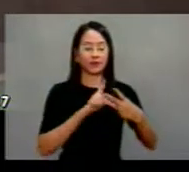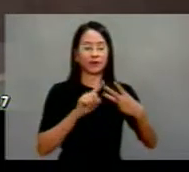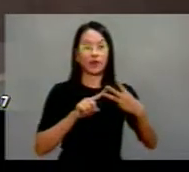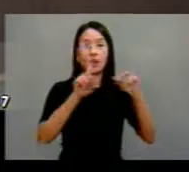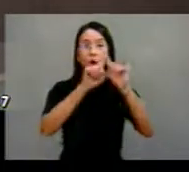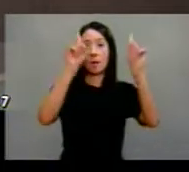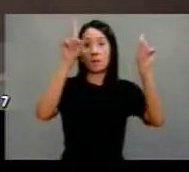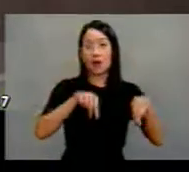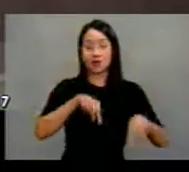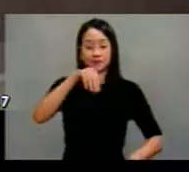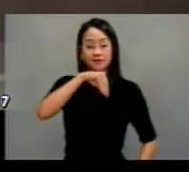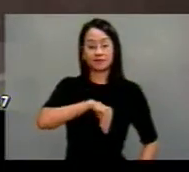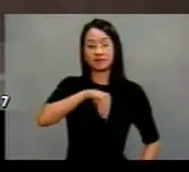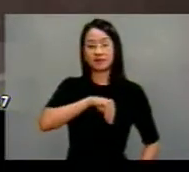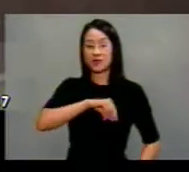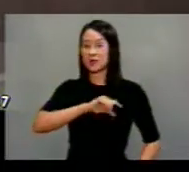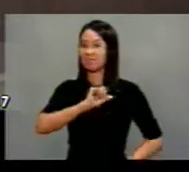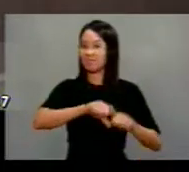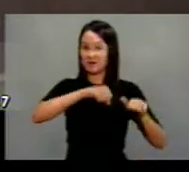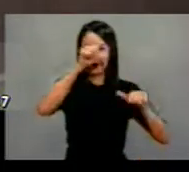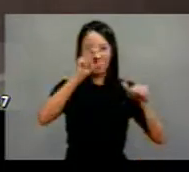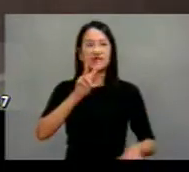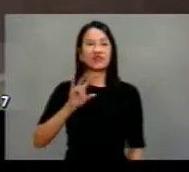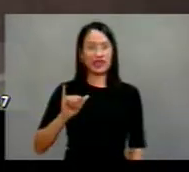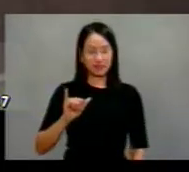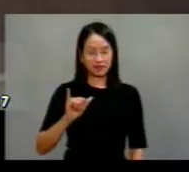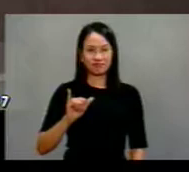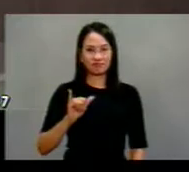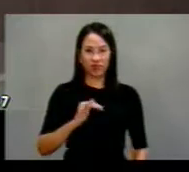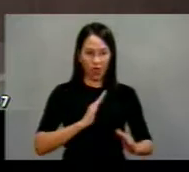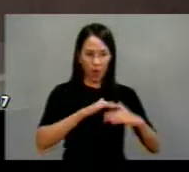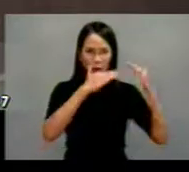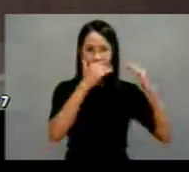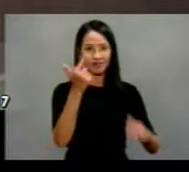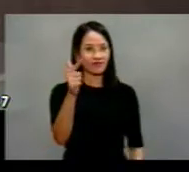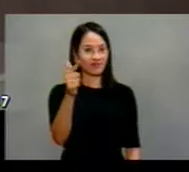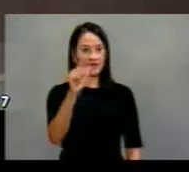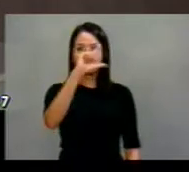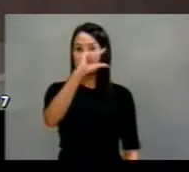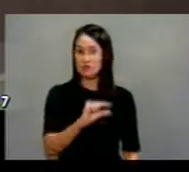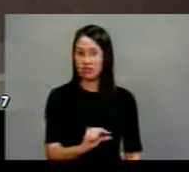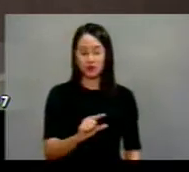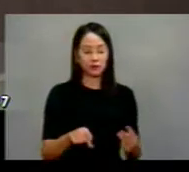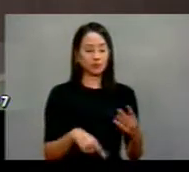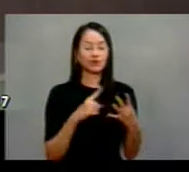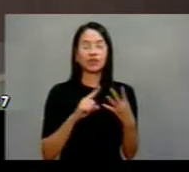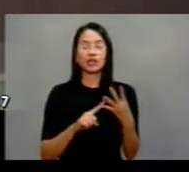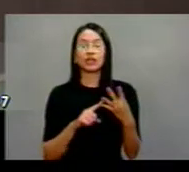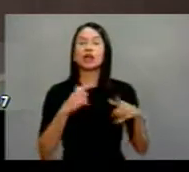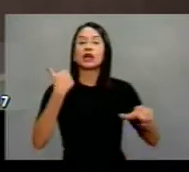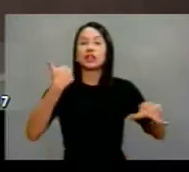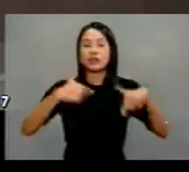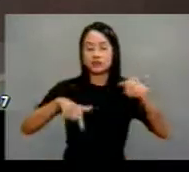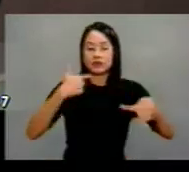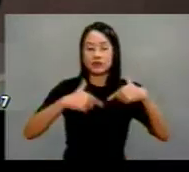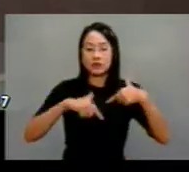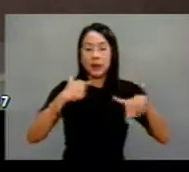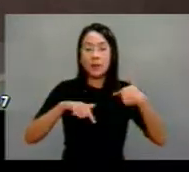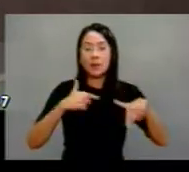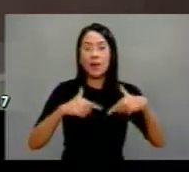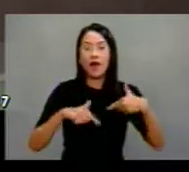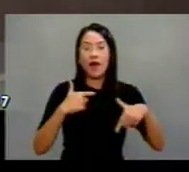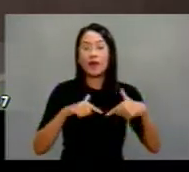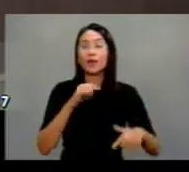cargos e salários, alterar a regra de trabalho intermitente, alterar o trabalho parcial e,